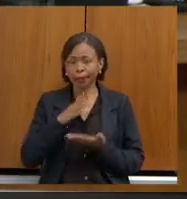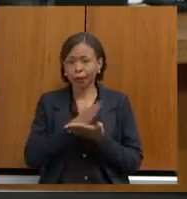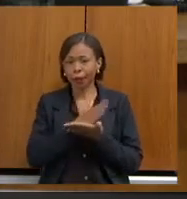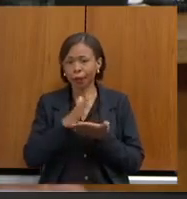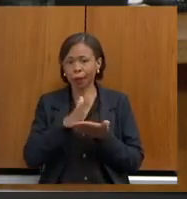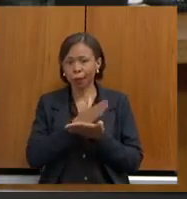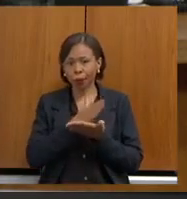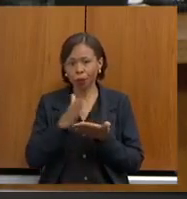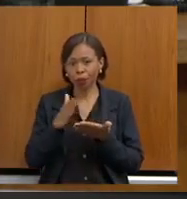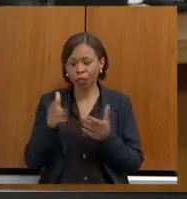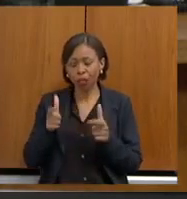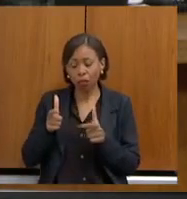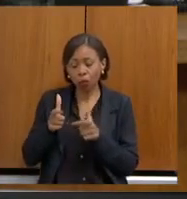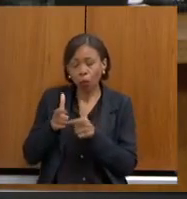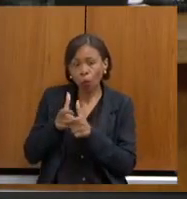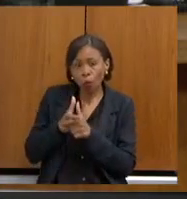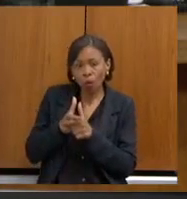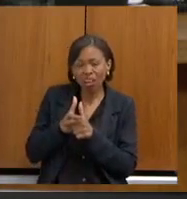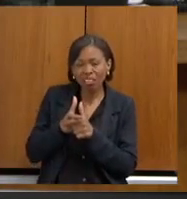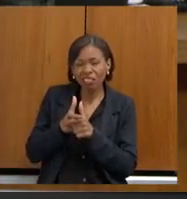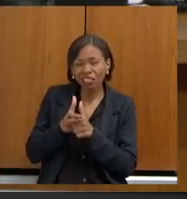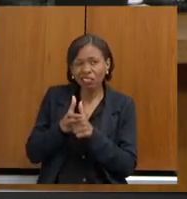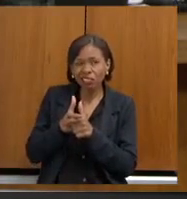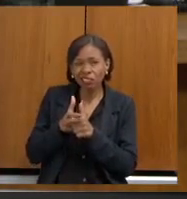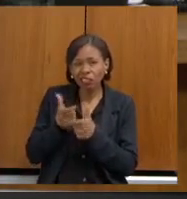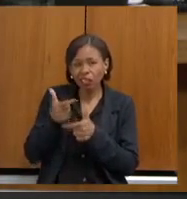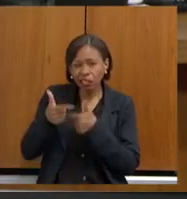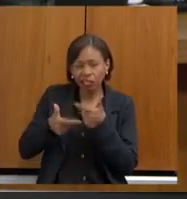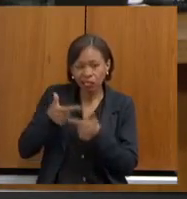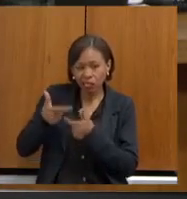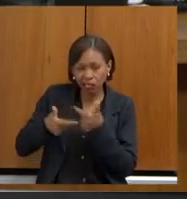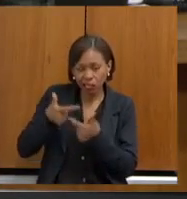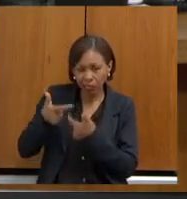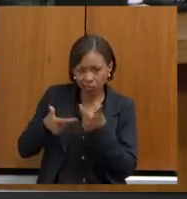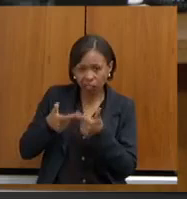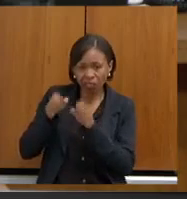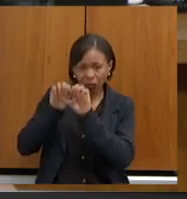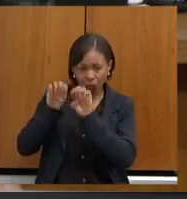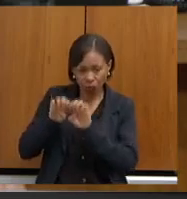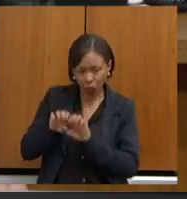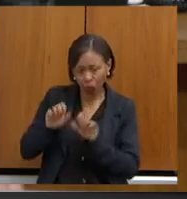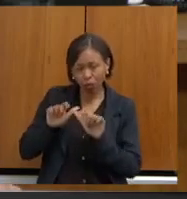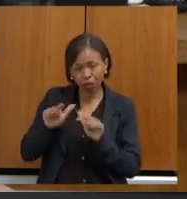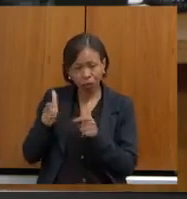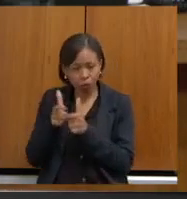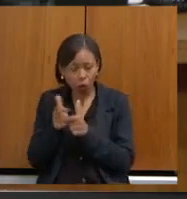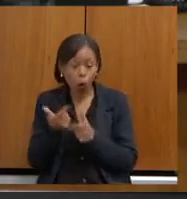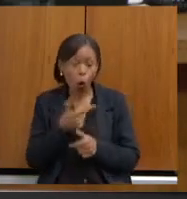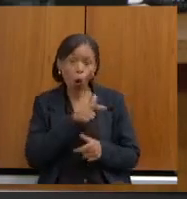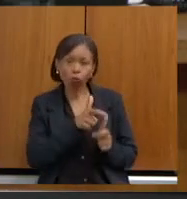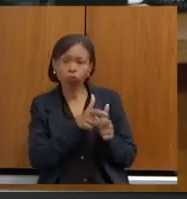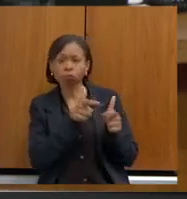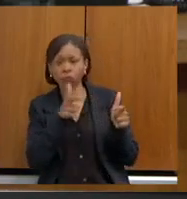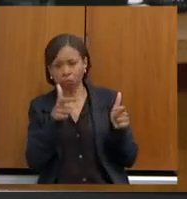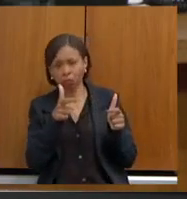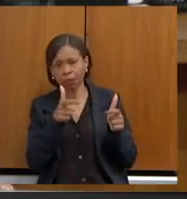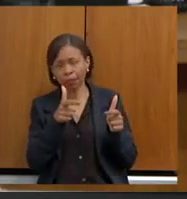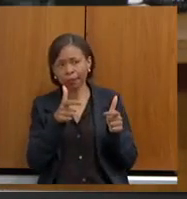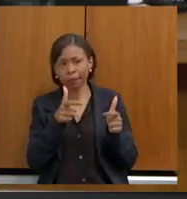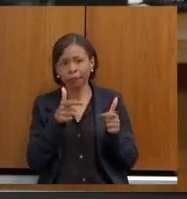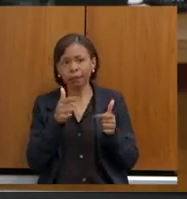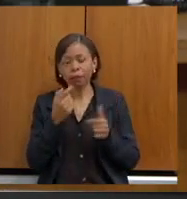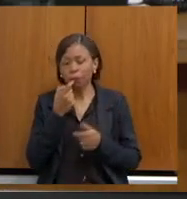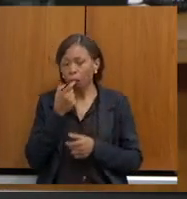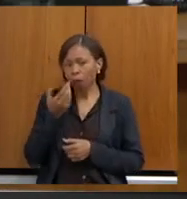condições trabalho de atendimento e outras com melhor condições de trabalho e atendimento recentemente fizemos um processo